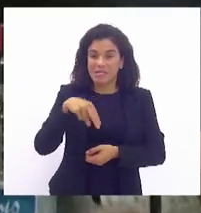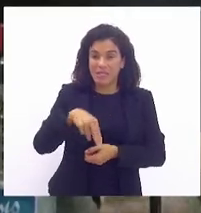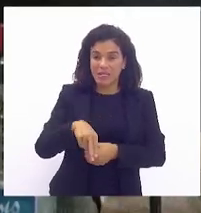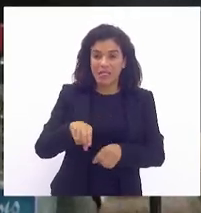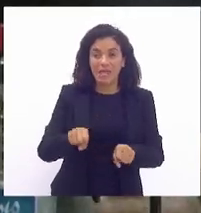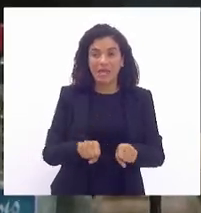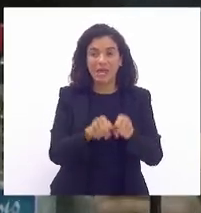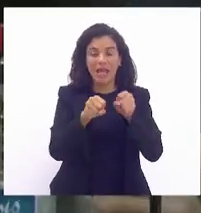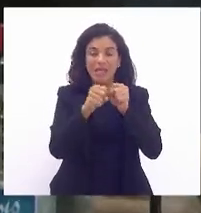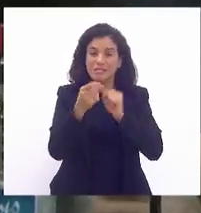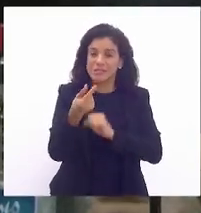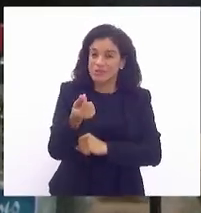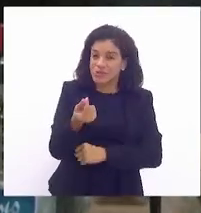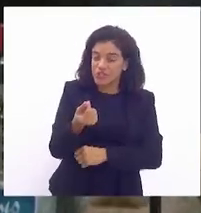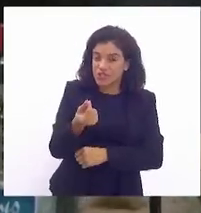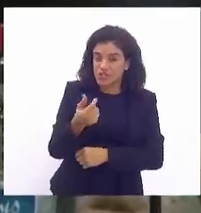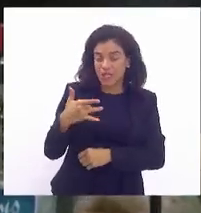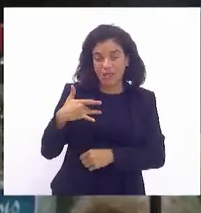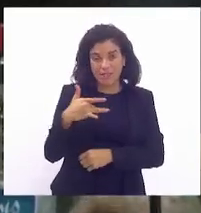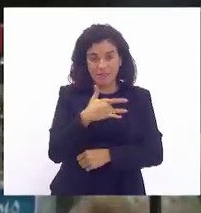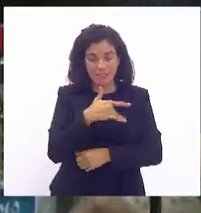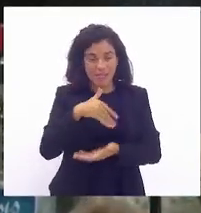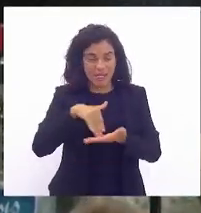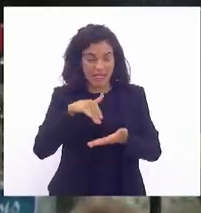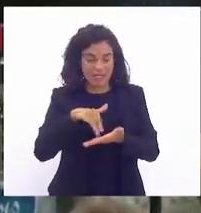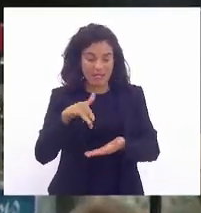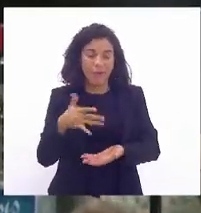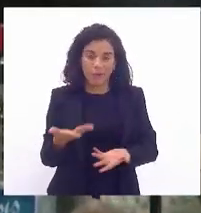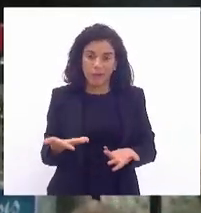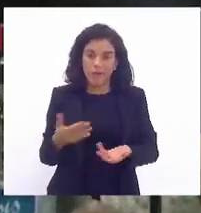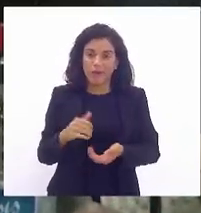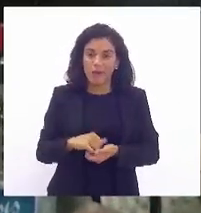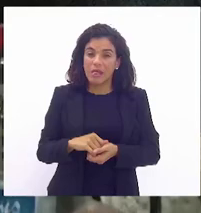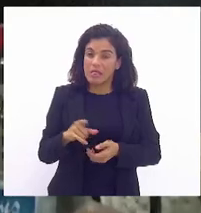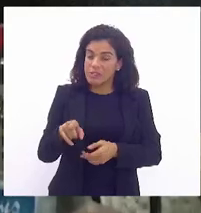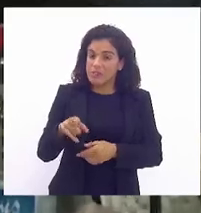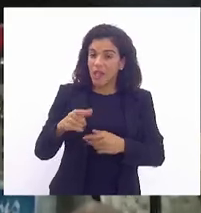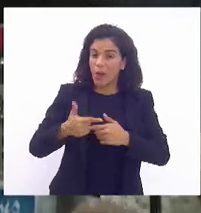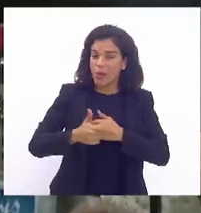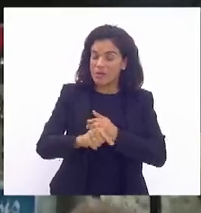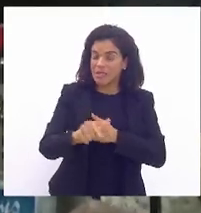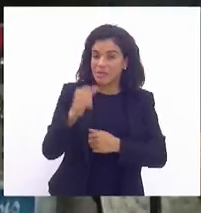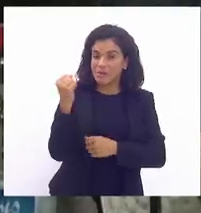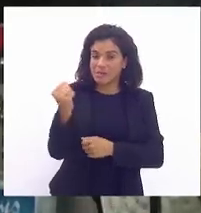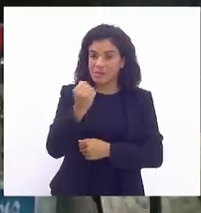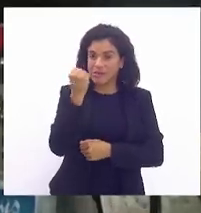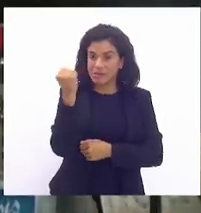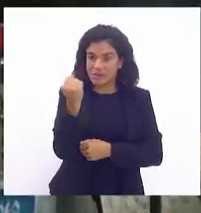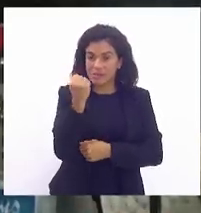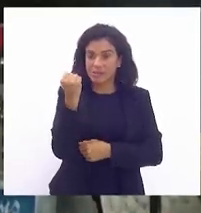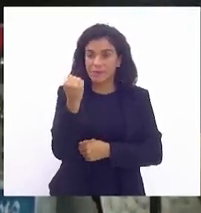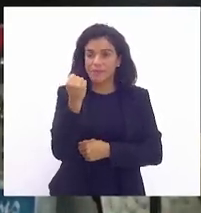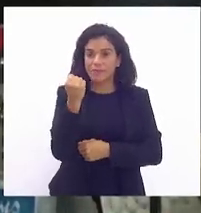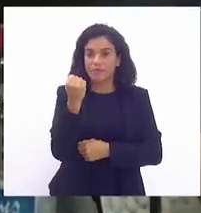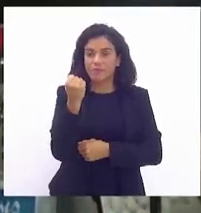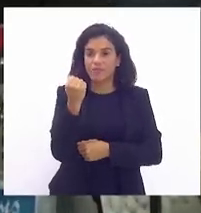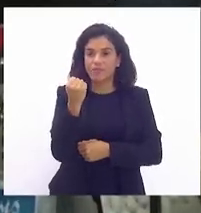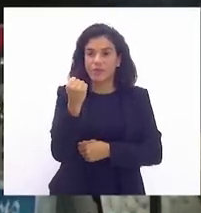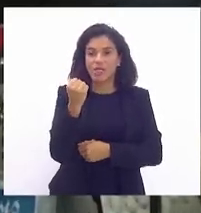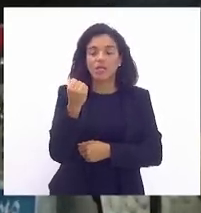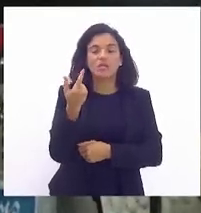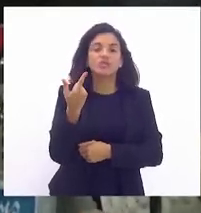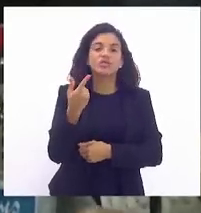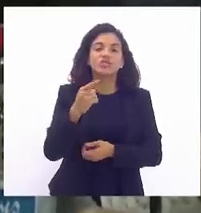danos ao erário municipal da saúde e isso tem consequências gravíssimas no sentido de tirar dinheiro